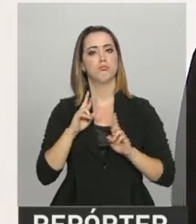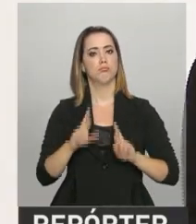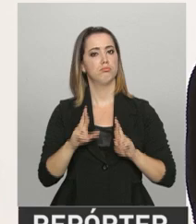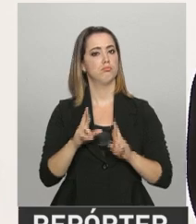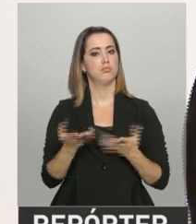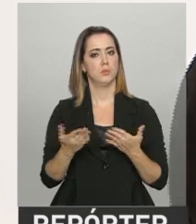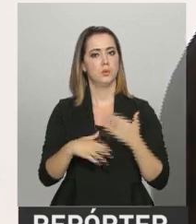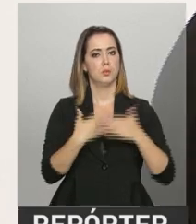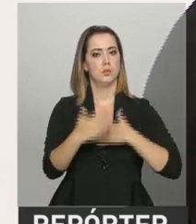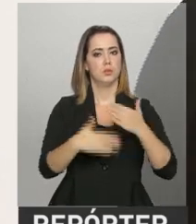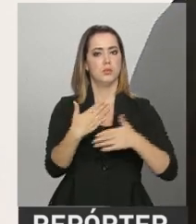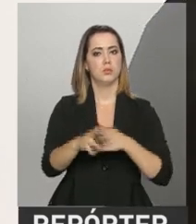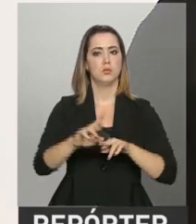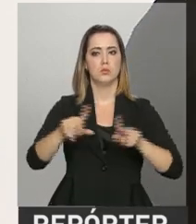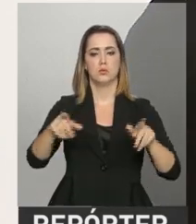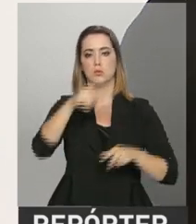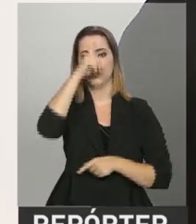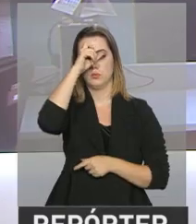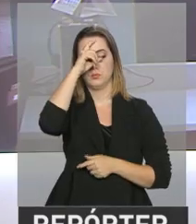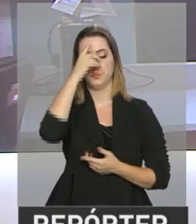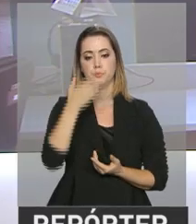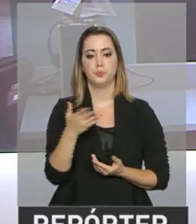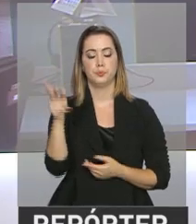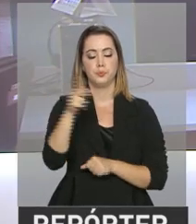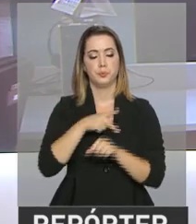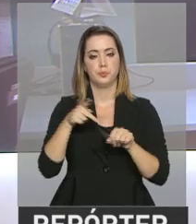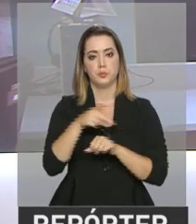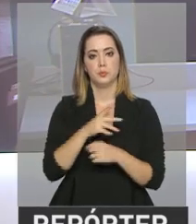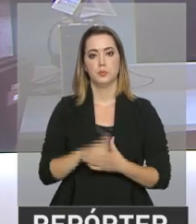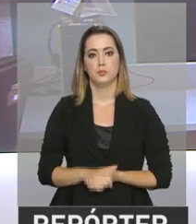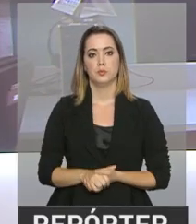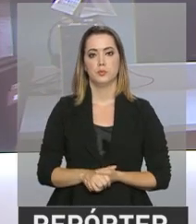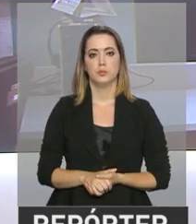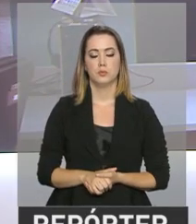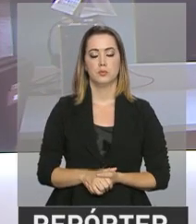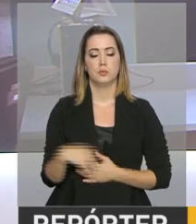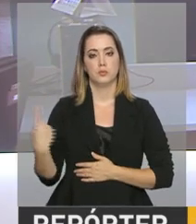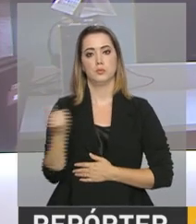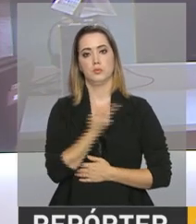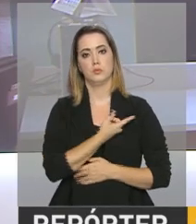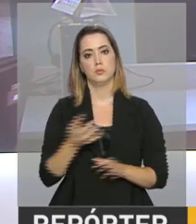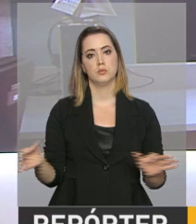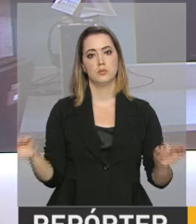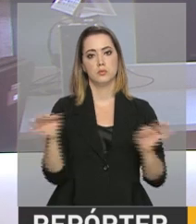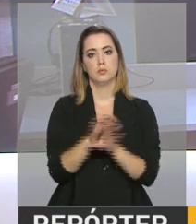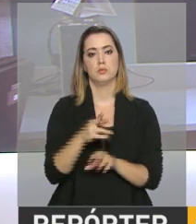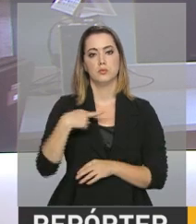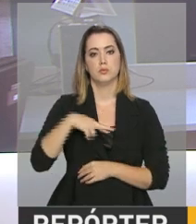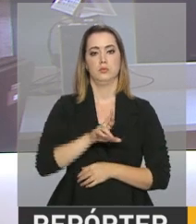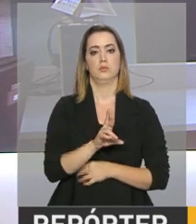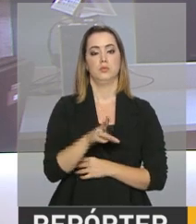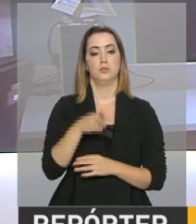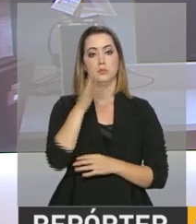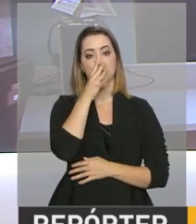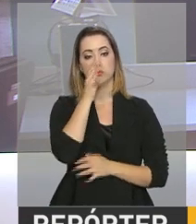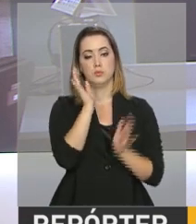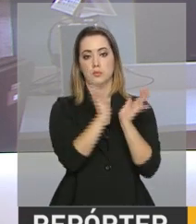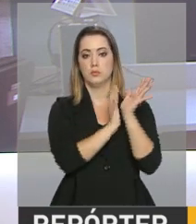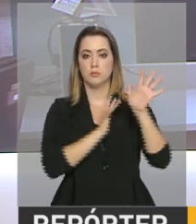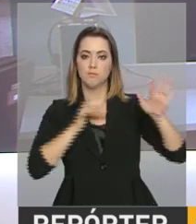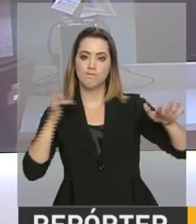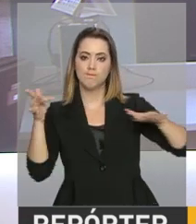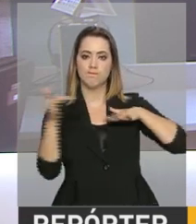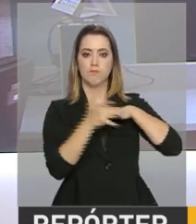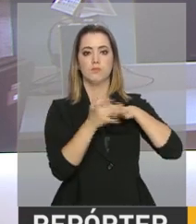reproduza com as várias santas casas no país e assim termina esta edição do repóter NBR acompanha as novidades também